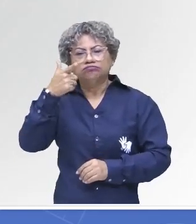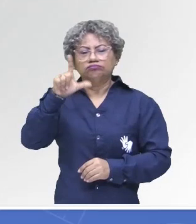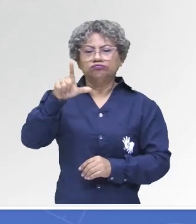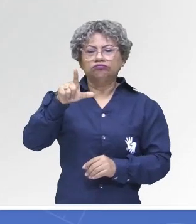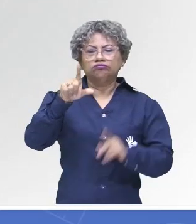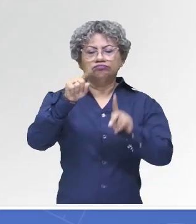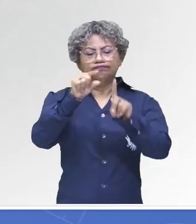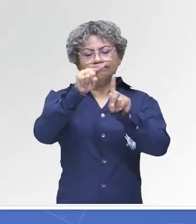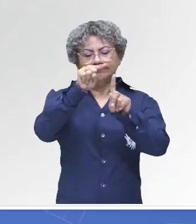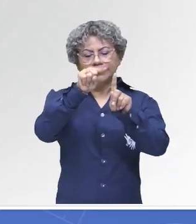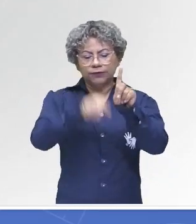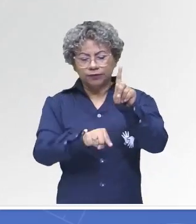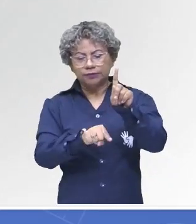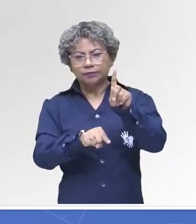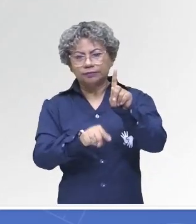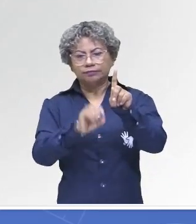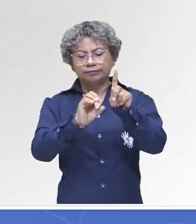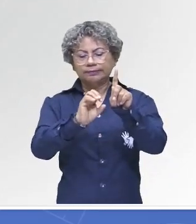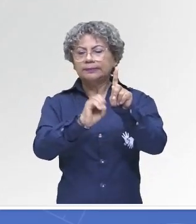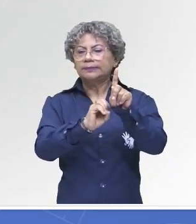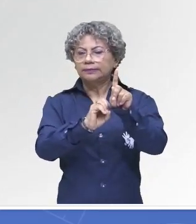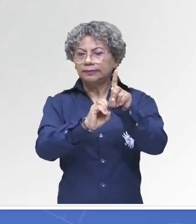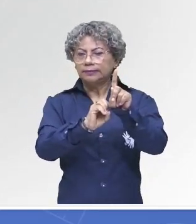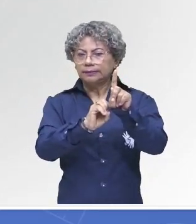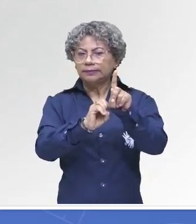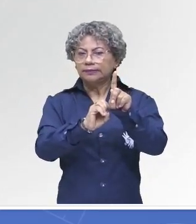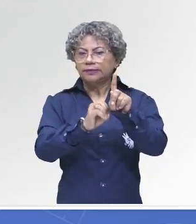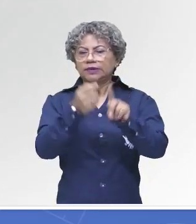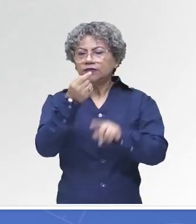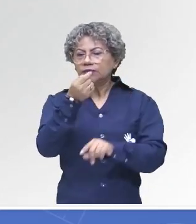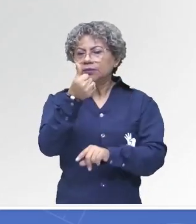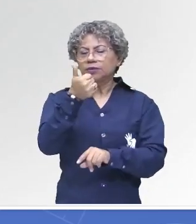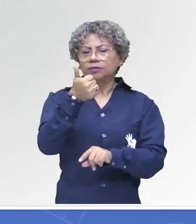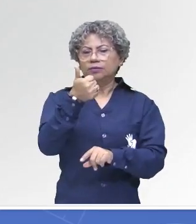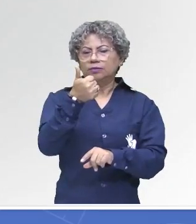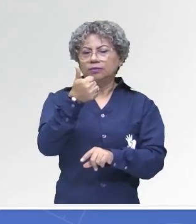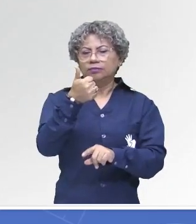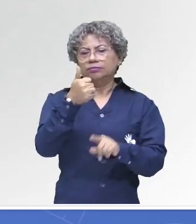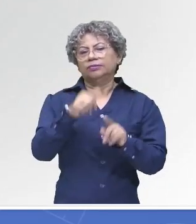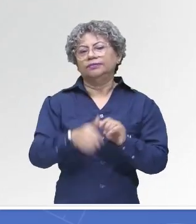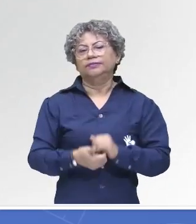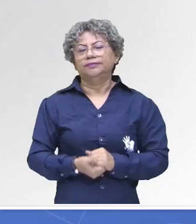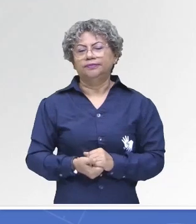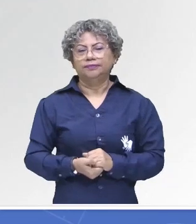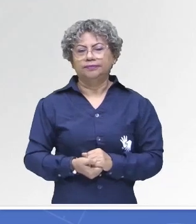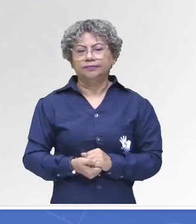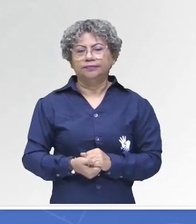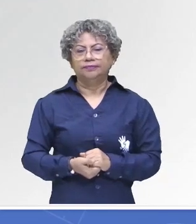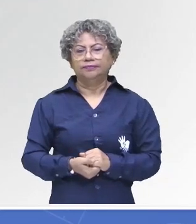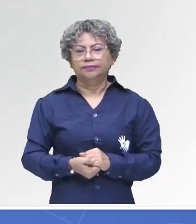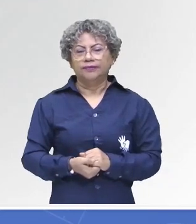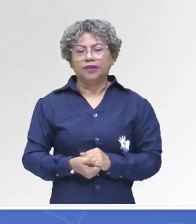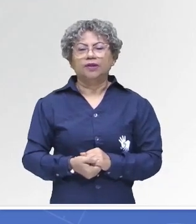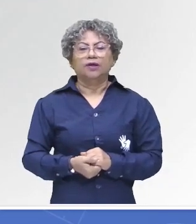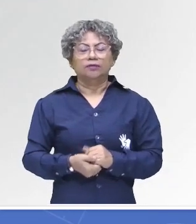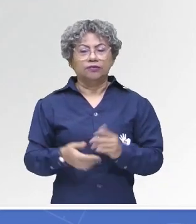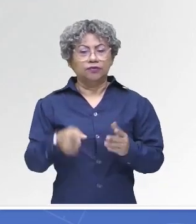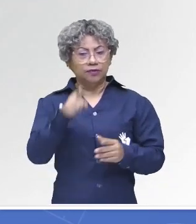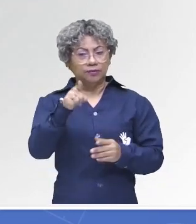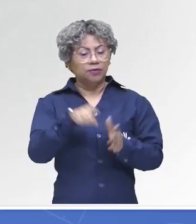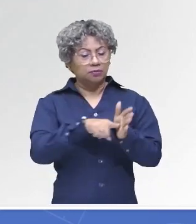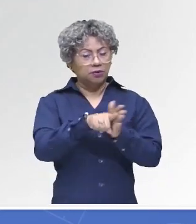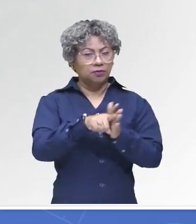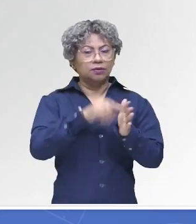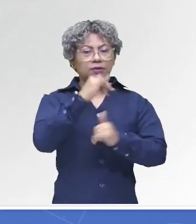mas foram temperaturas de bilionésimos ali de 0 Kelvin, tá certo? Abaixo do 0 Kelvin. E aí, quando você procura aí na internet,